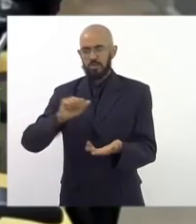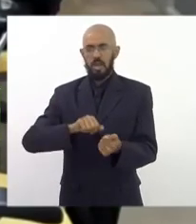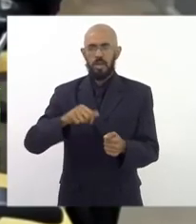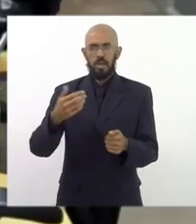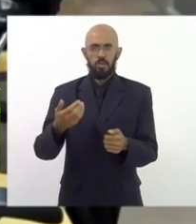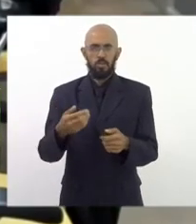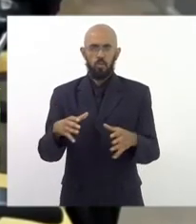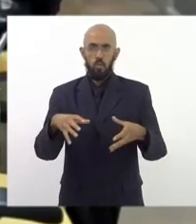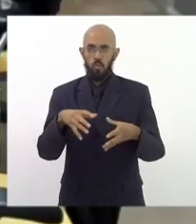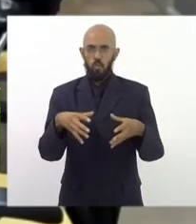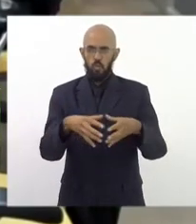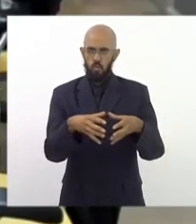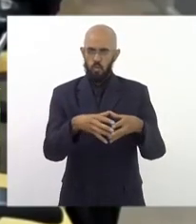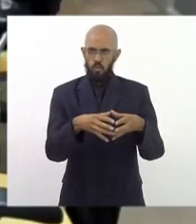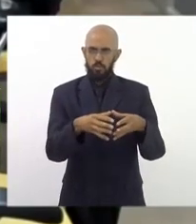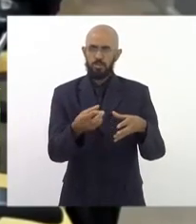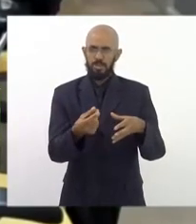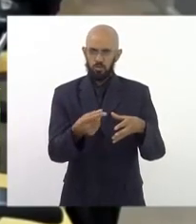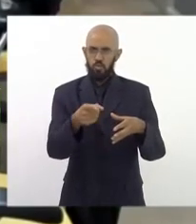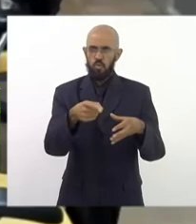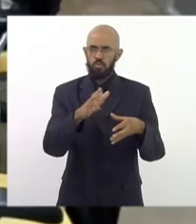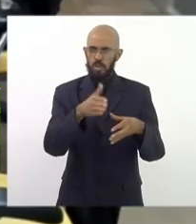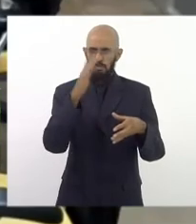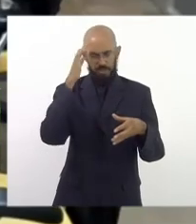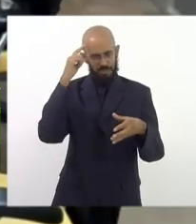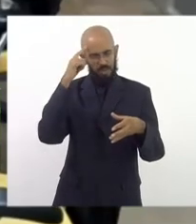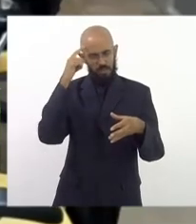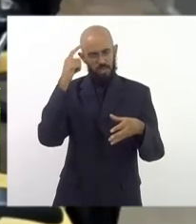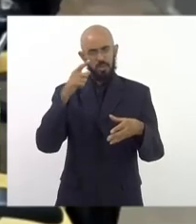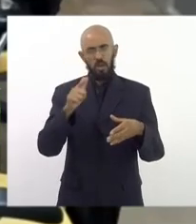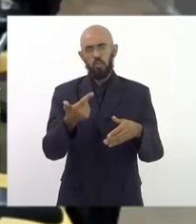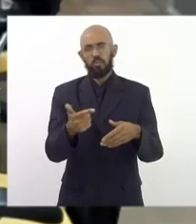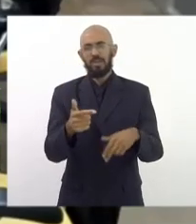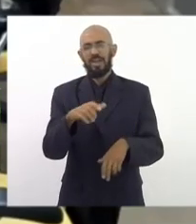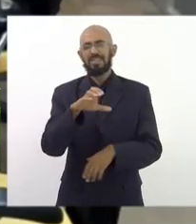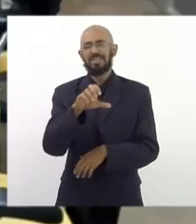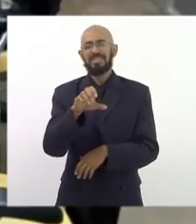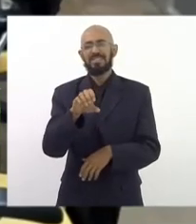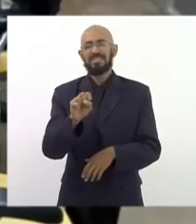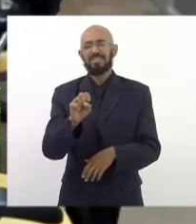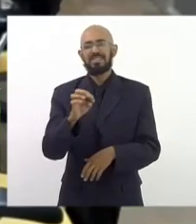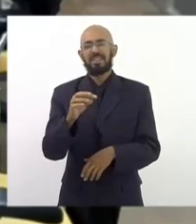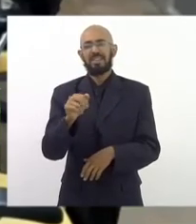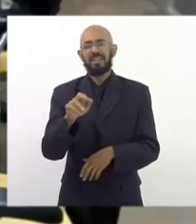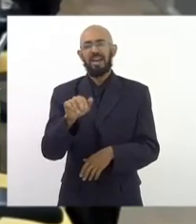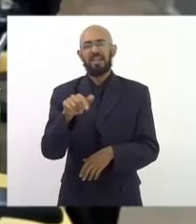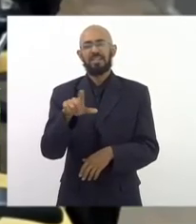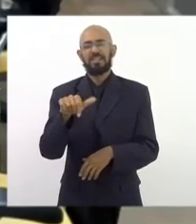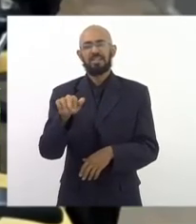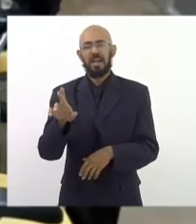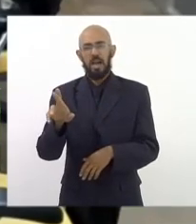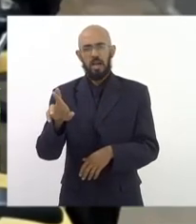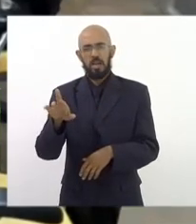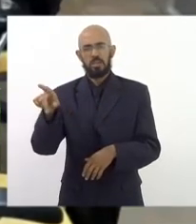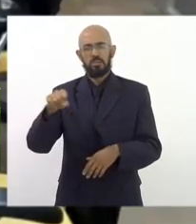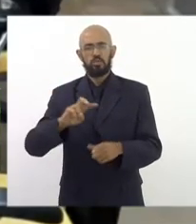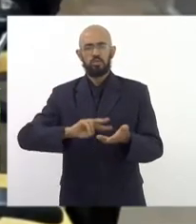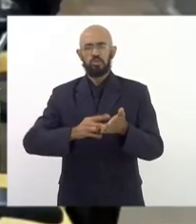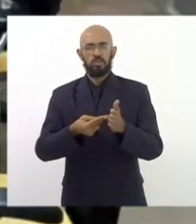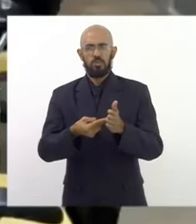eu também já pensava isso. A gente começou a descentralizar pagamentos, primeiro com as concessionárias, sempre com cuidado,